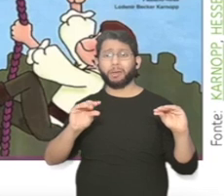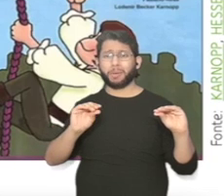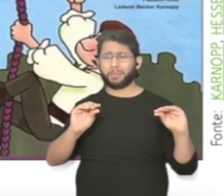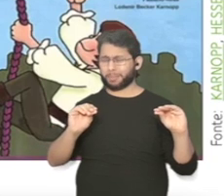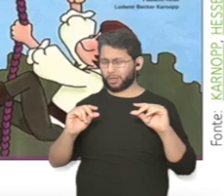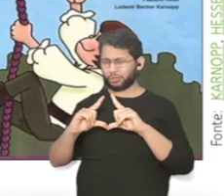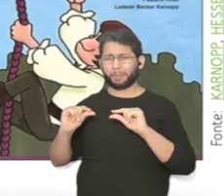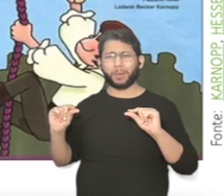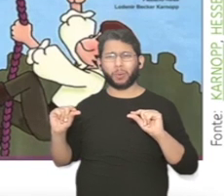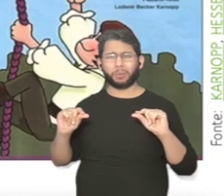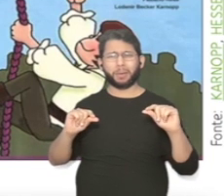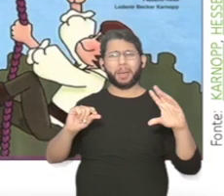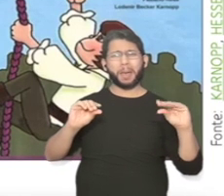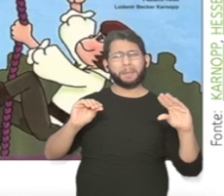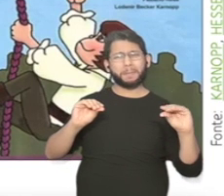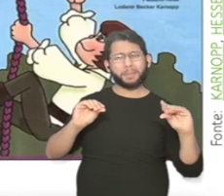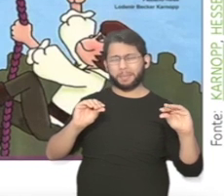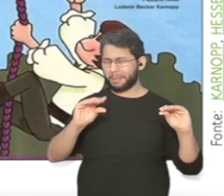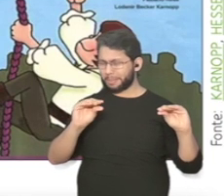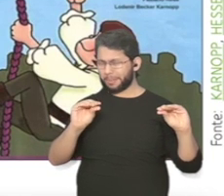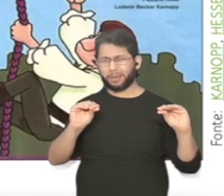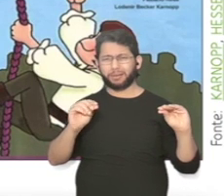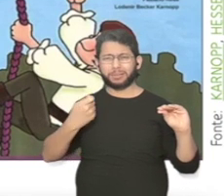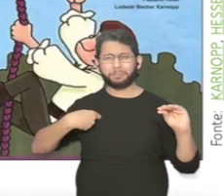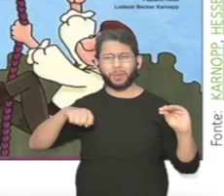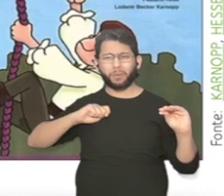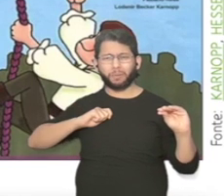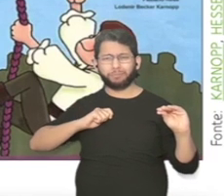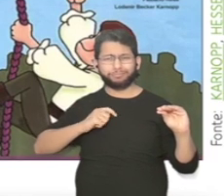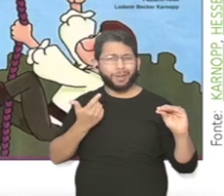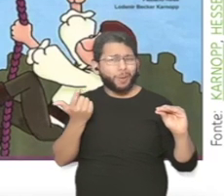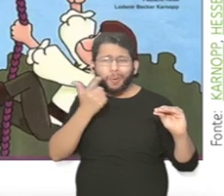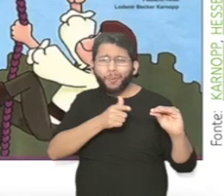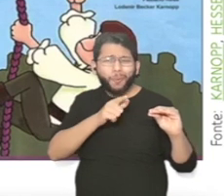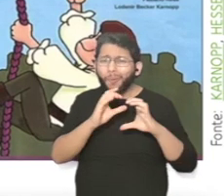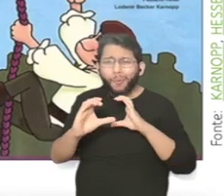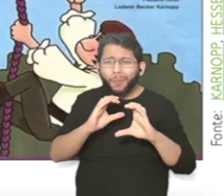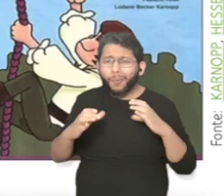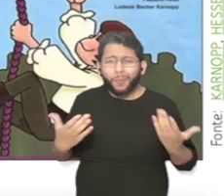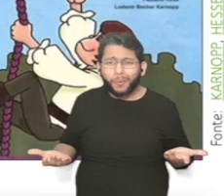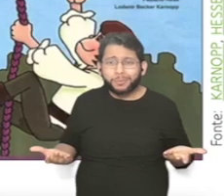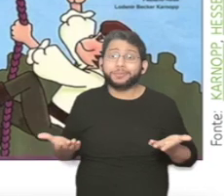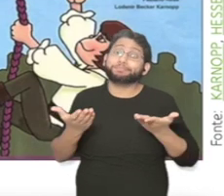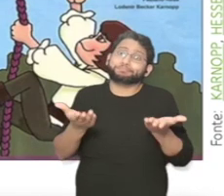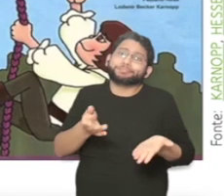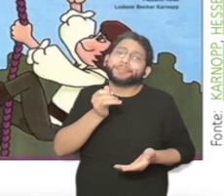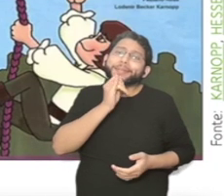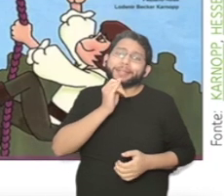língua portuguesa. Em espaços como, por exemplo, de fronteiras, como